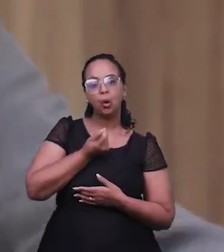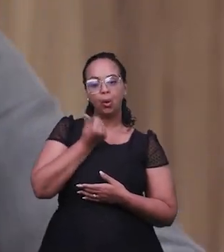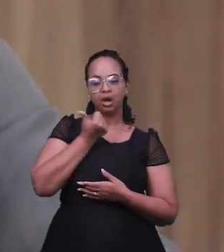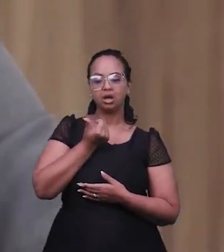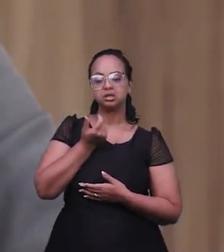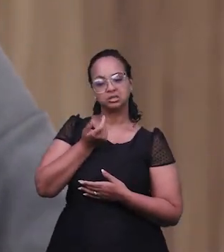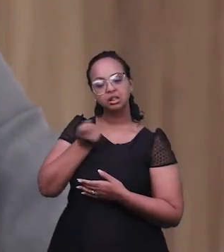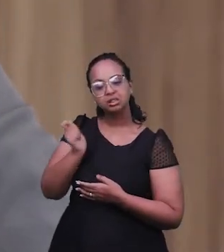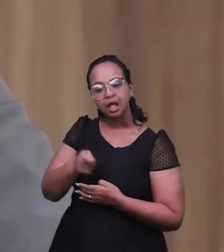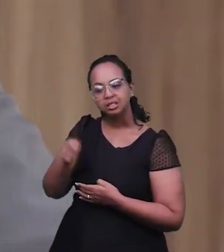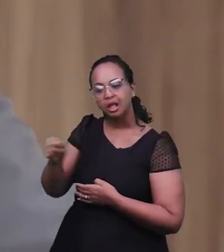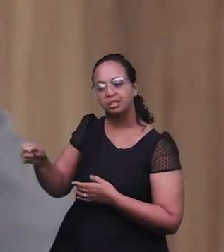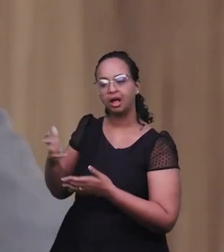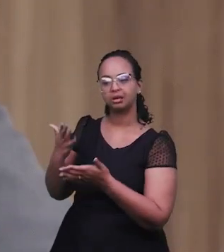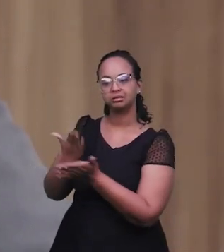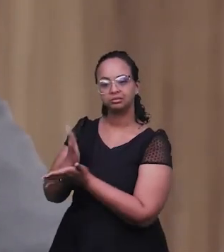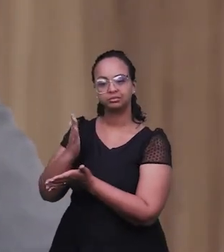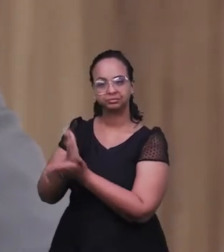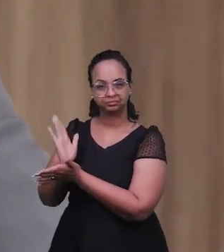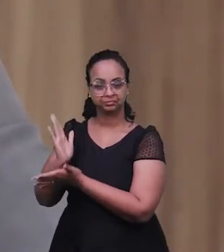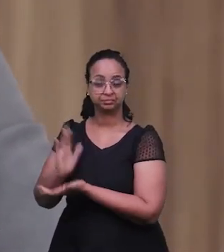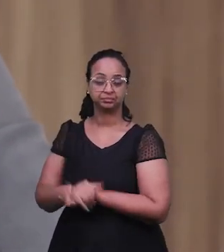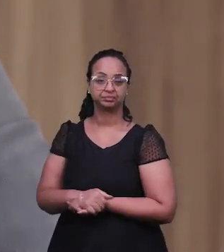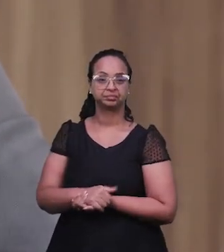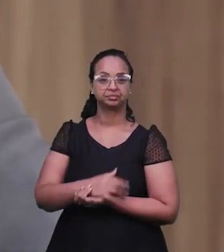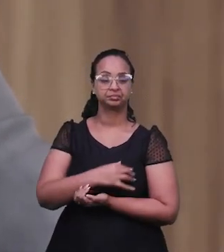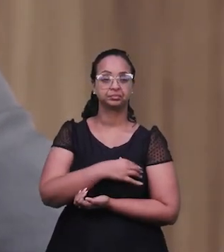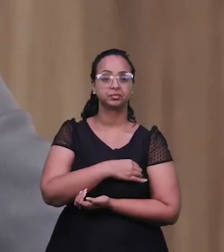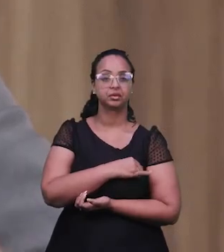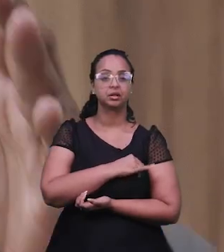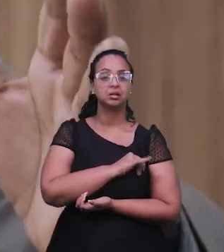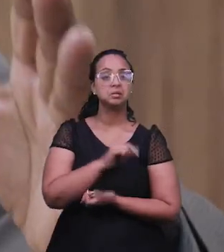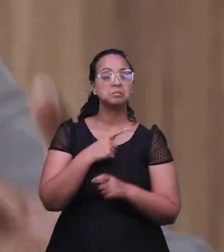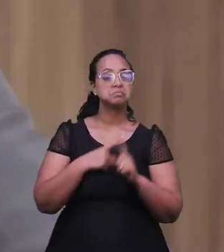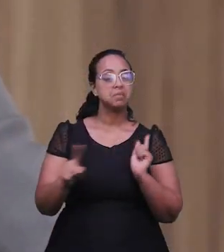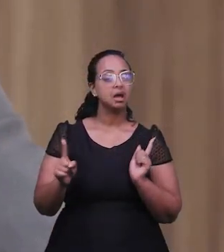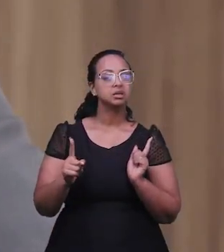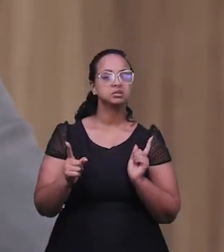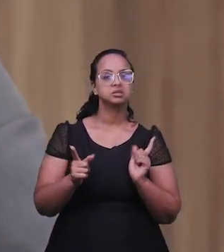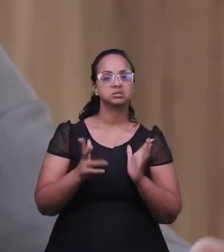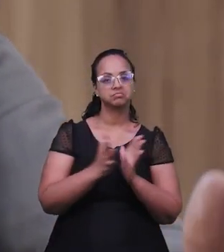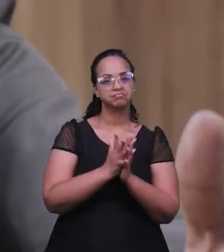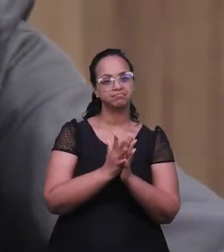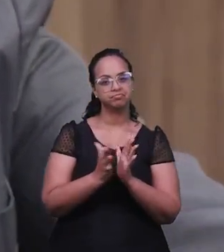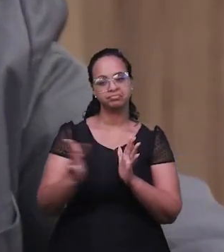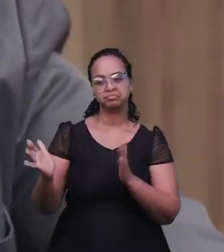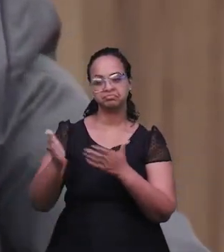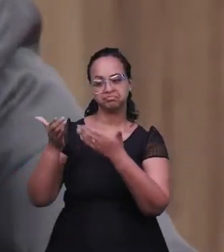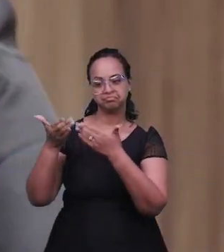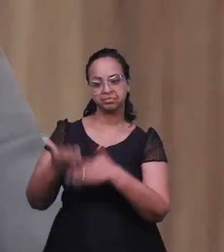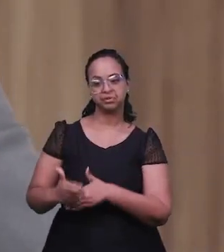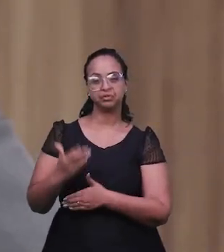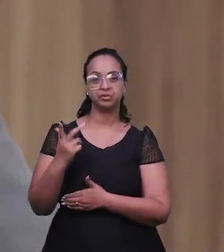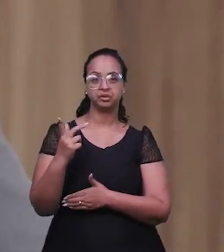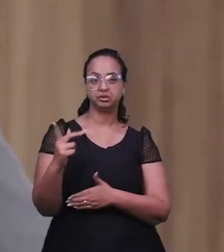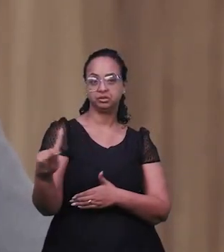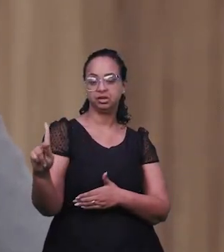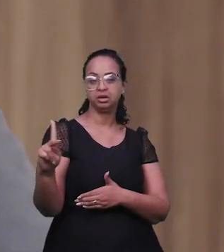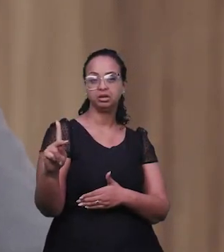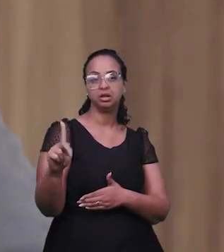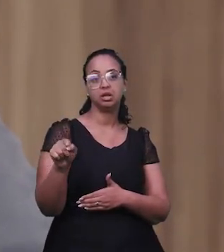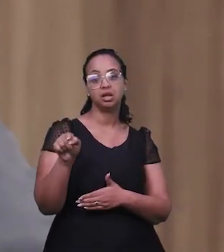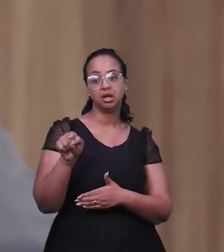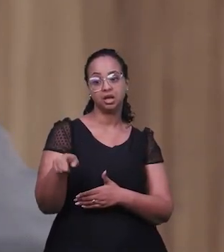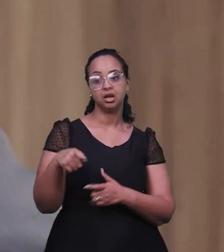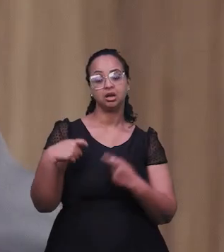entrar no concurso. Só que chegou um determinado momento, em uma das provas,